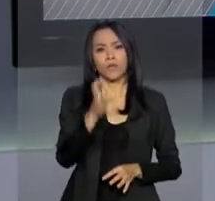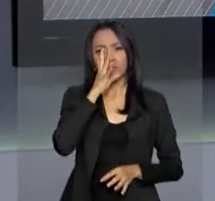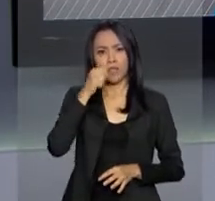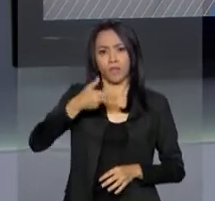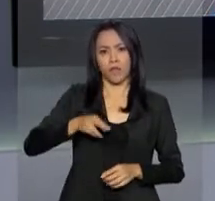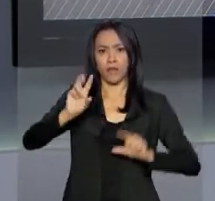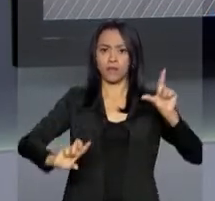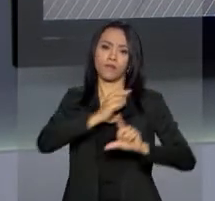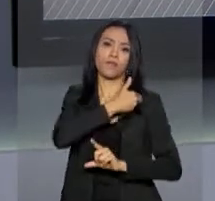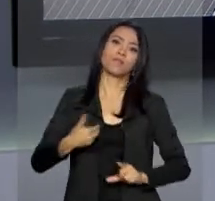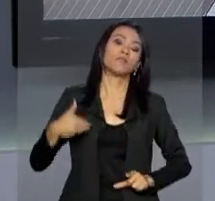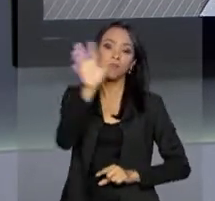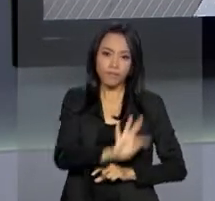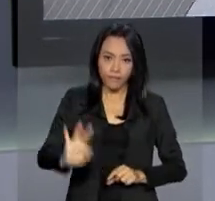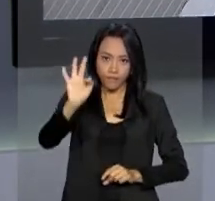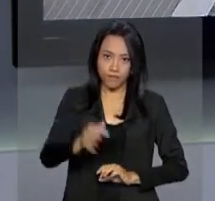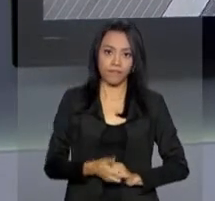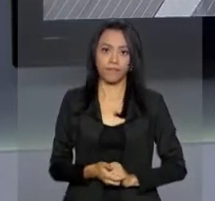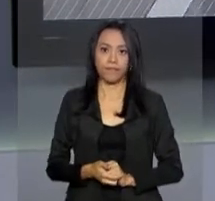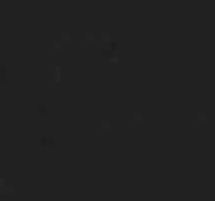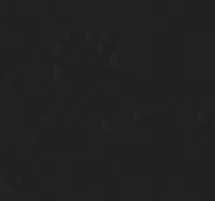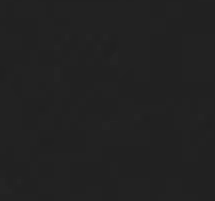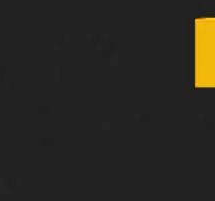na nbr a tv do governo federal